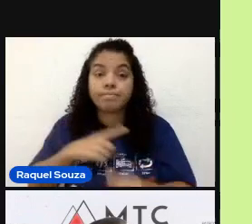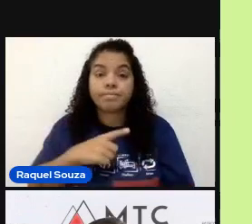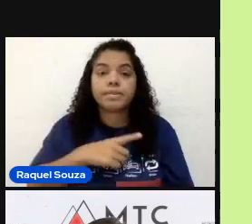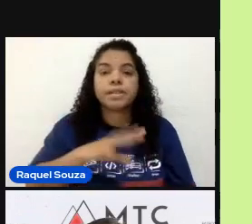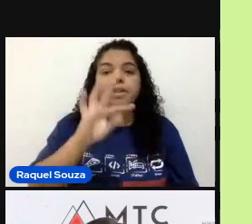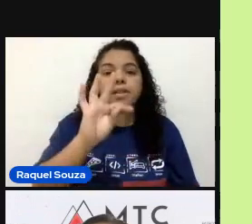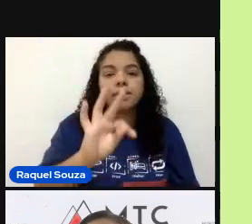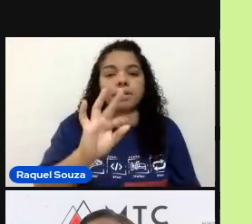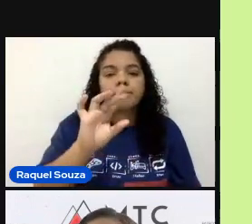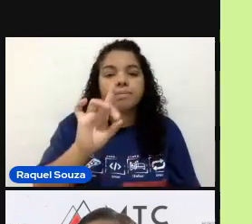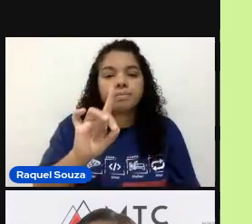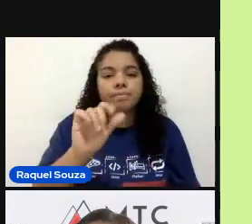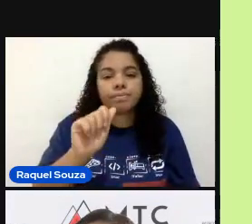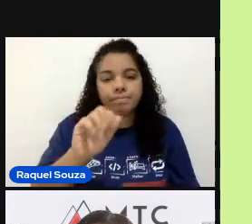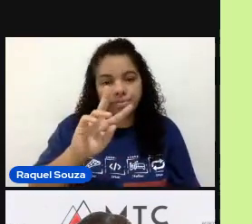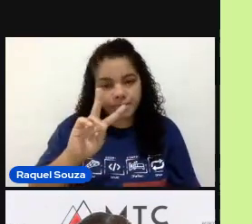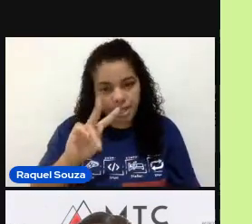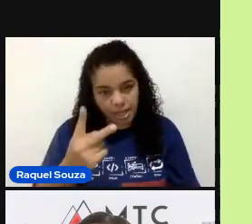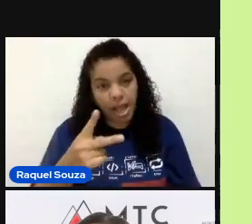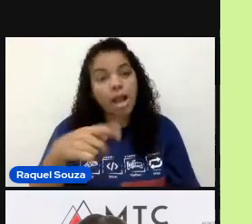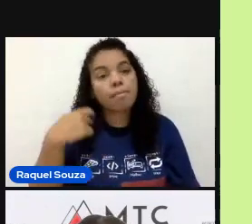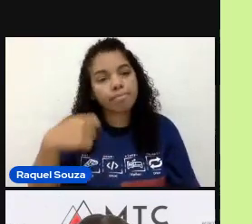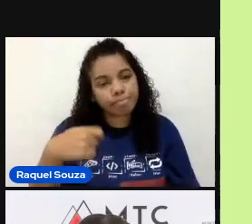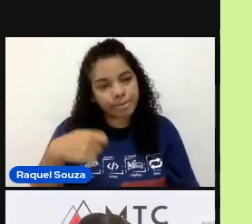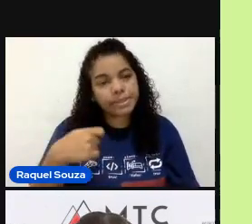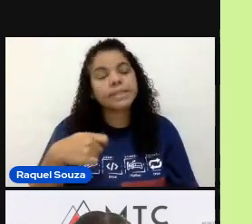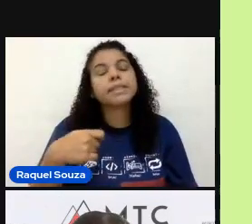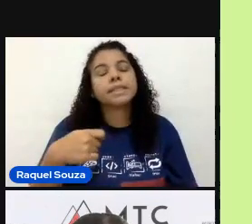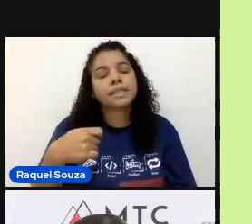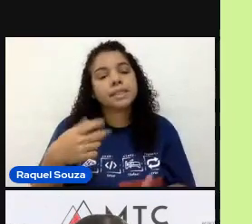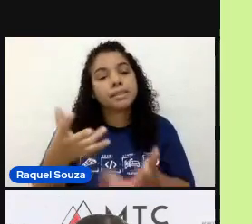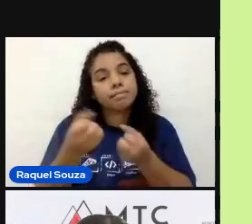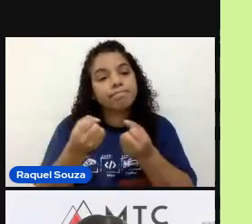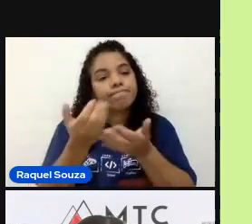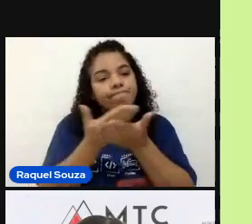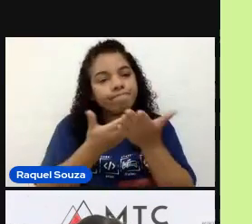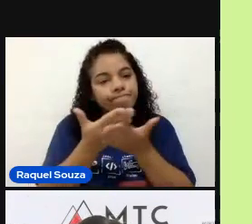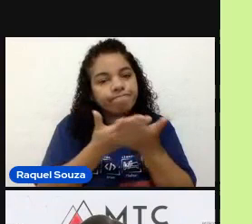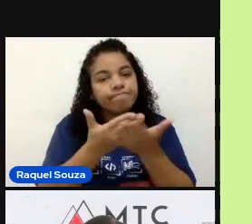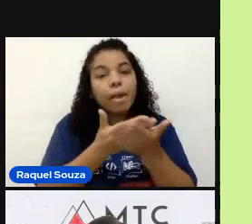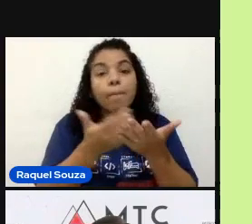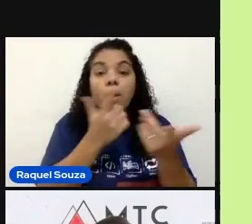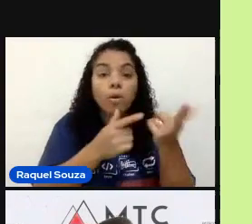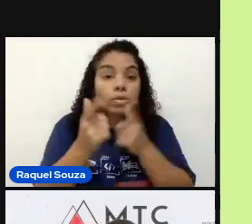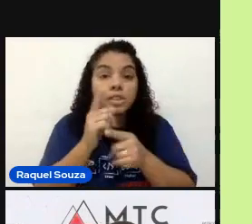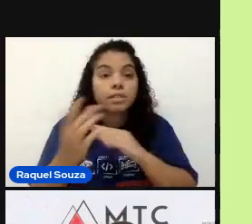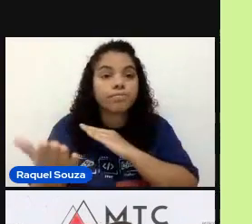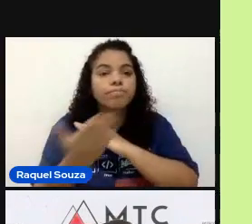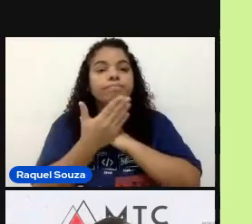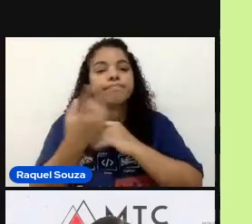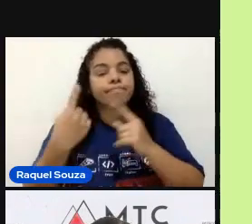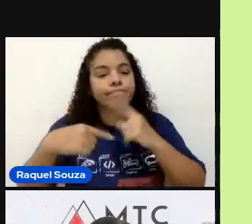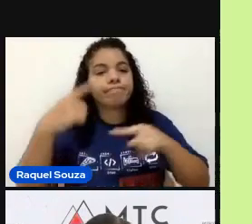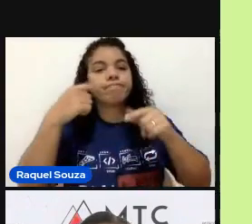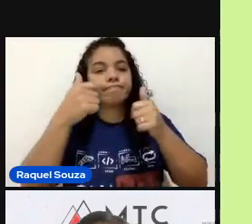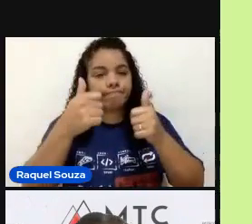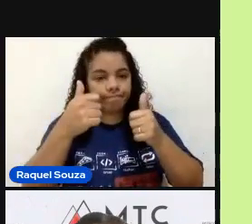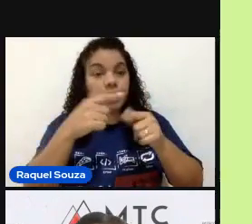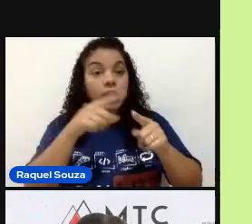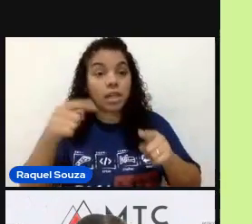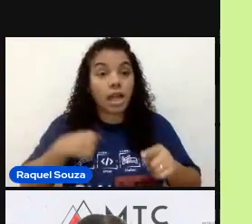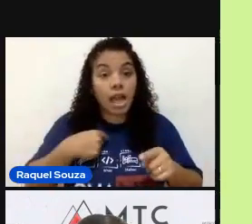transtorno recebam assistência especial para criarem essas condições. Transformar aquilo que percebemos